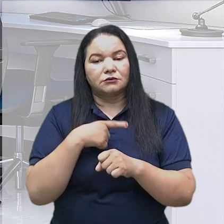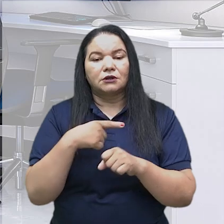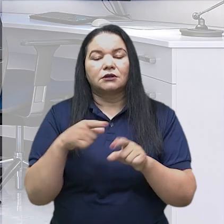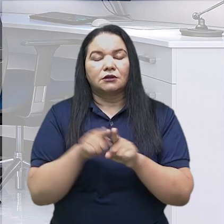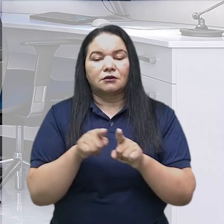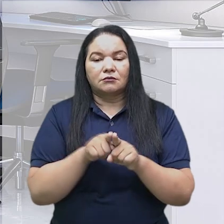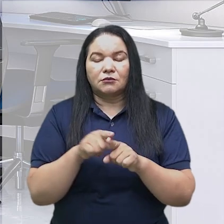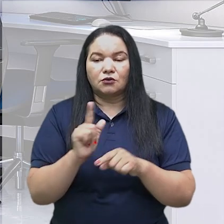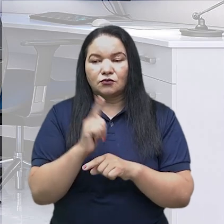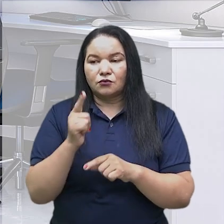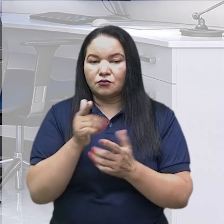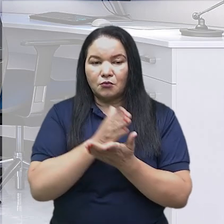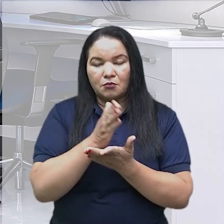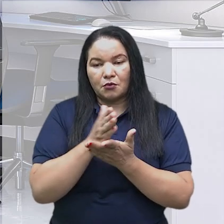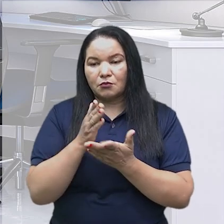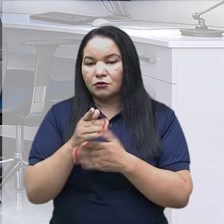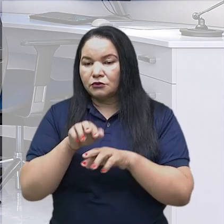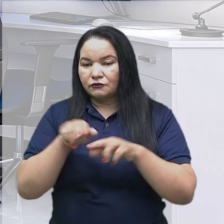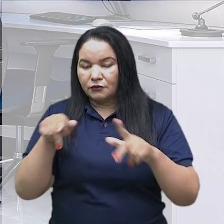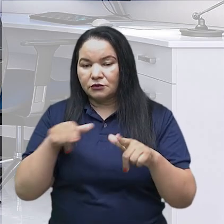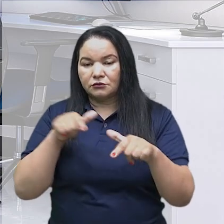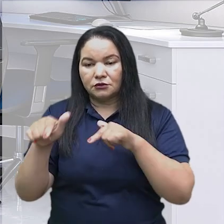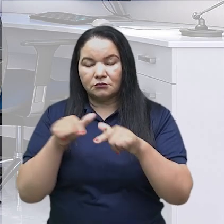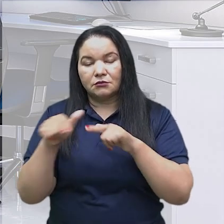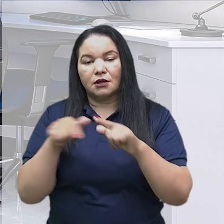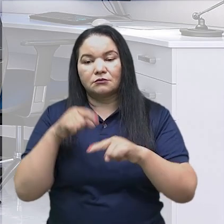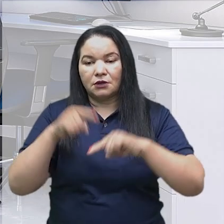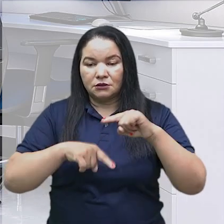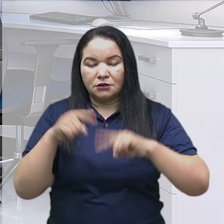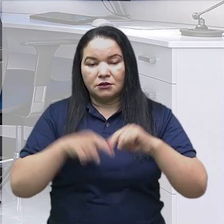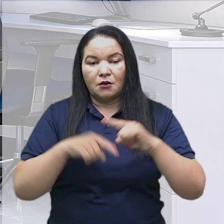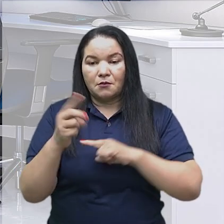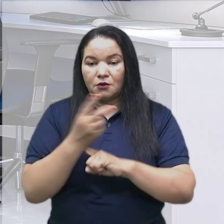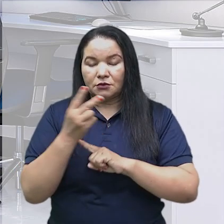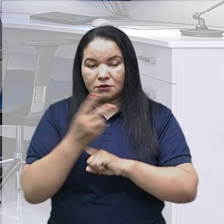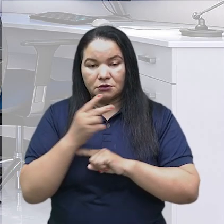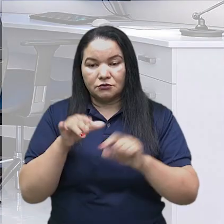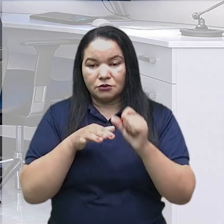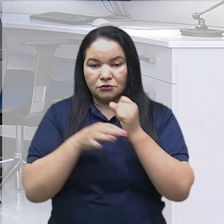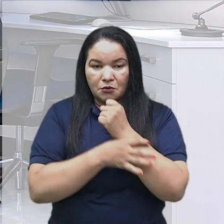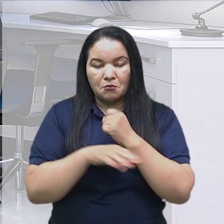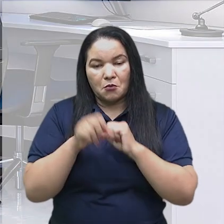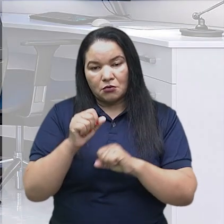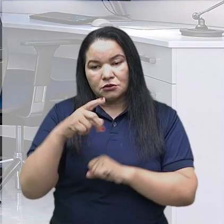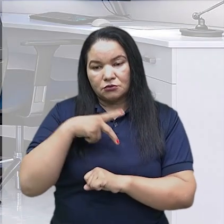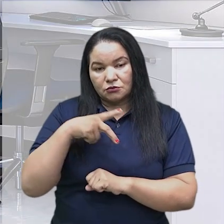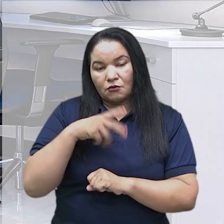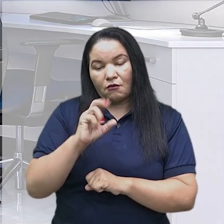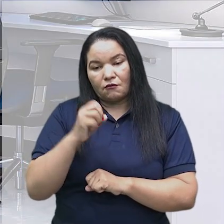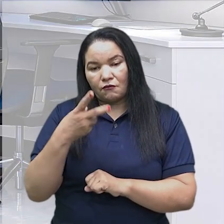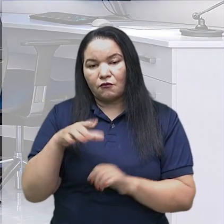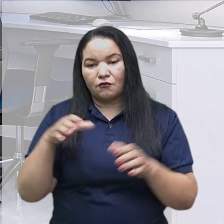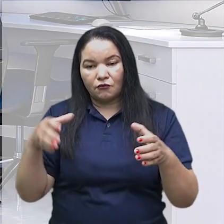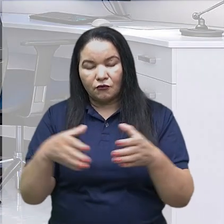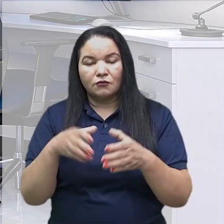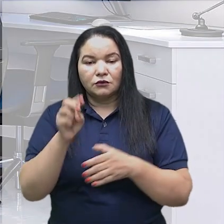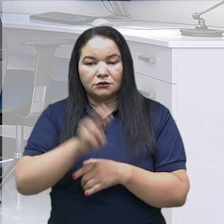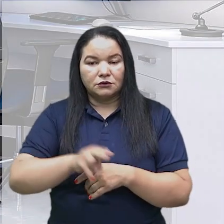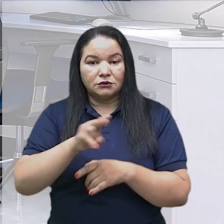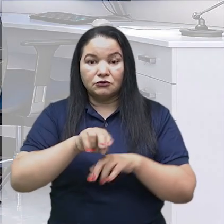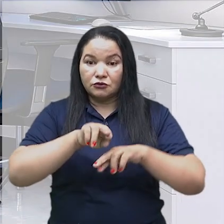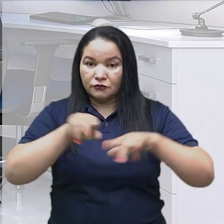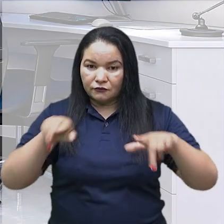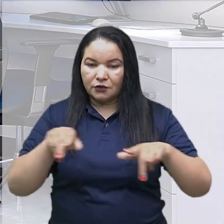outros ramos, os equipamentos de proteção e segurança, sejam eles individuais ou coletivos, eles são utilizados em vários